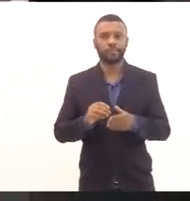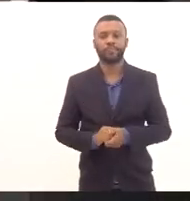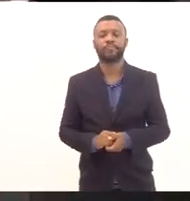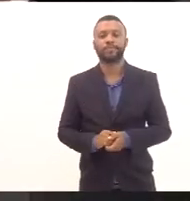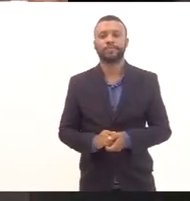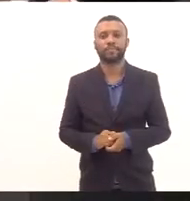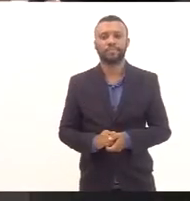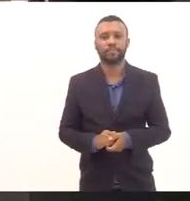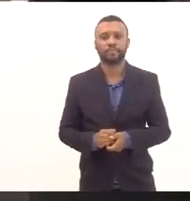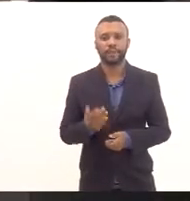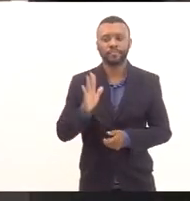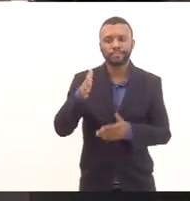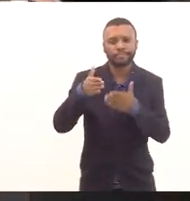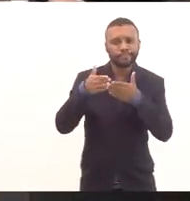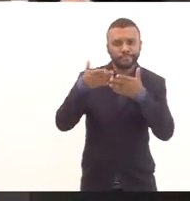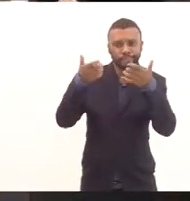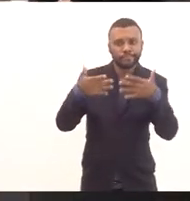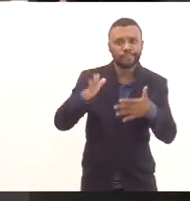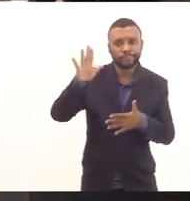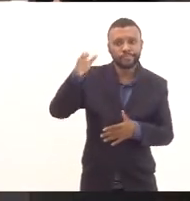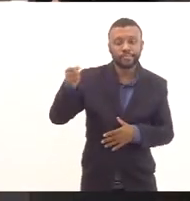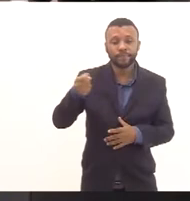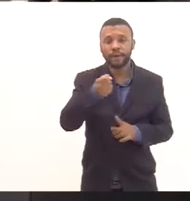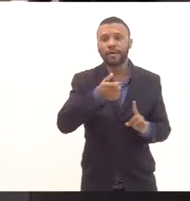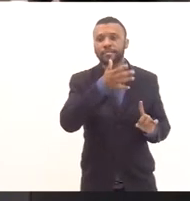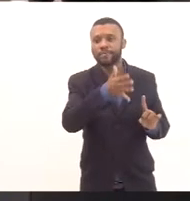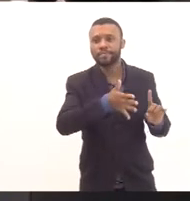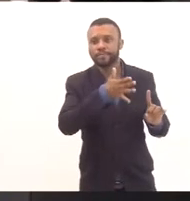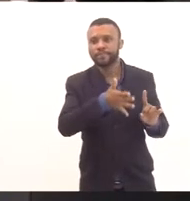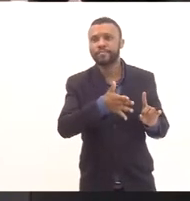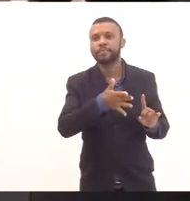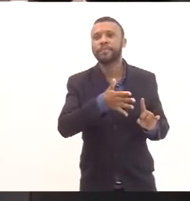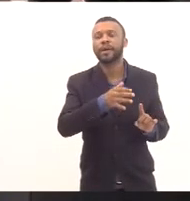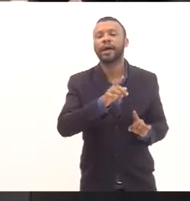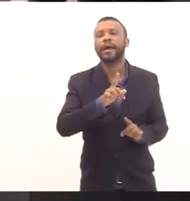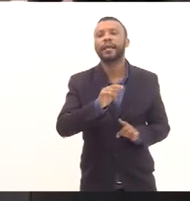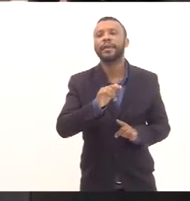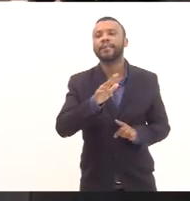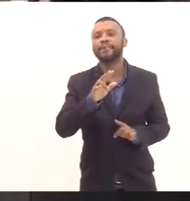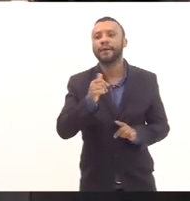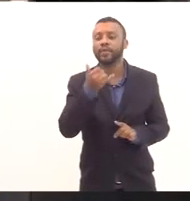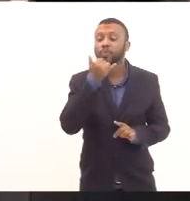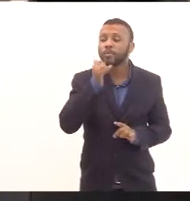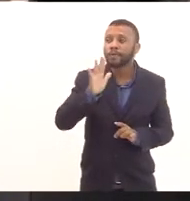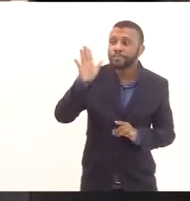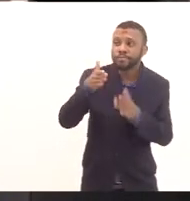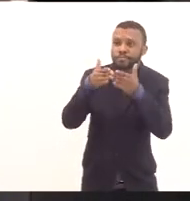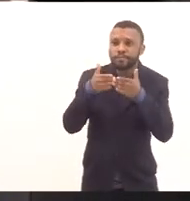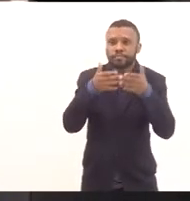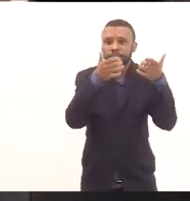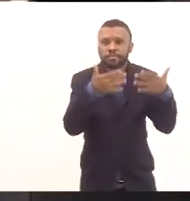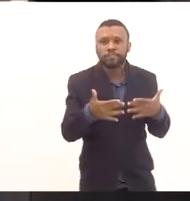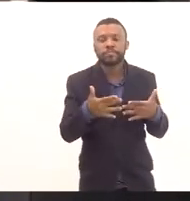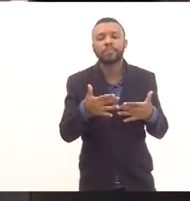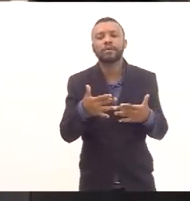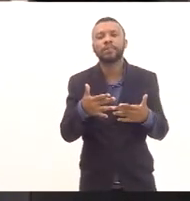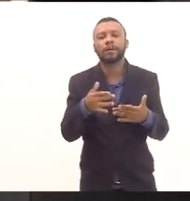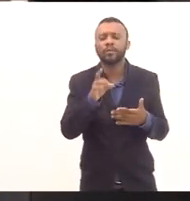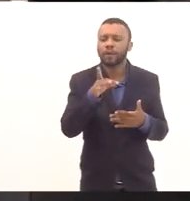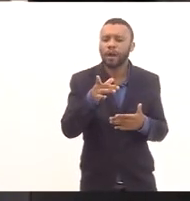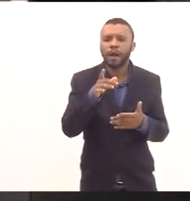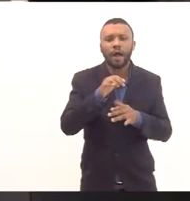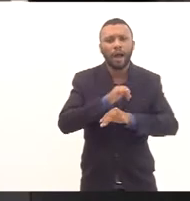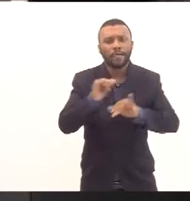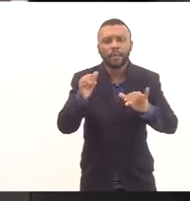a palavra era só registrar o